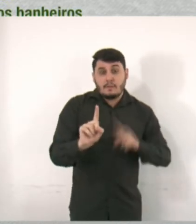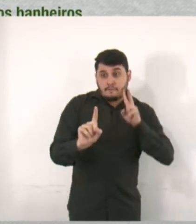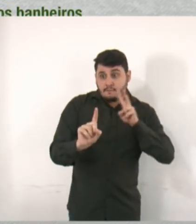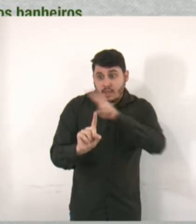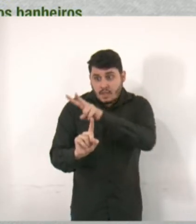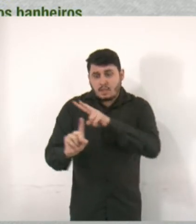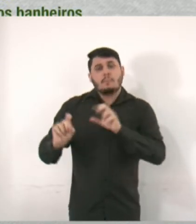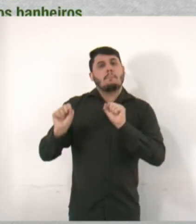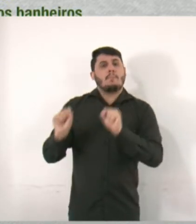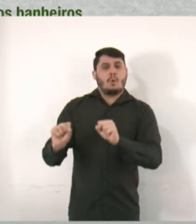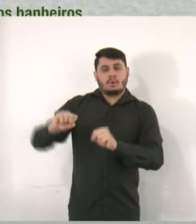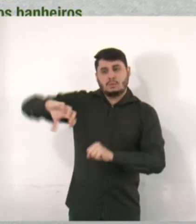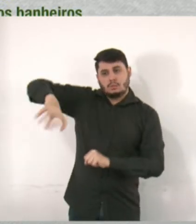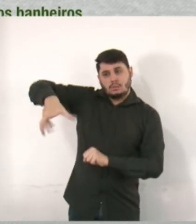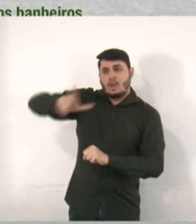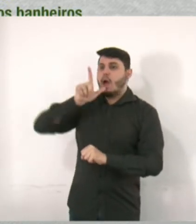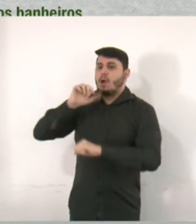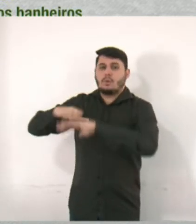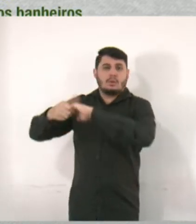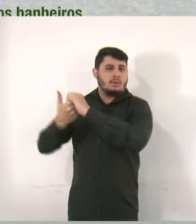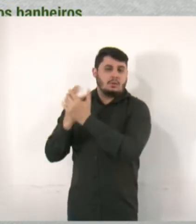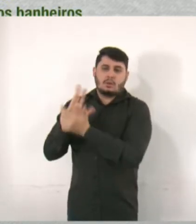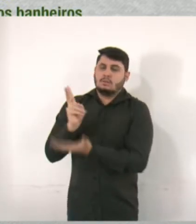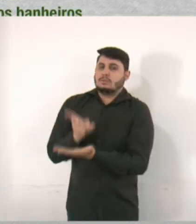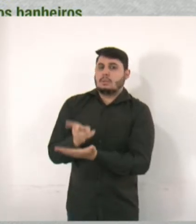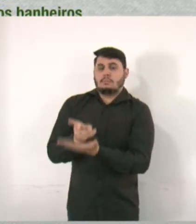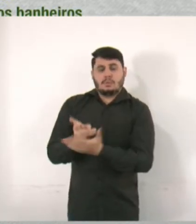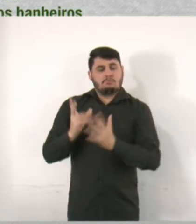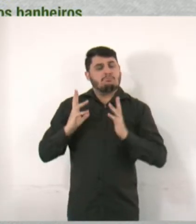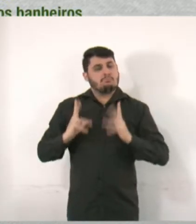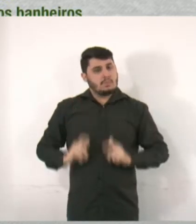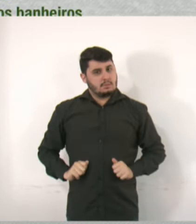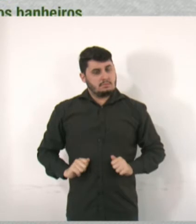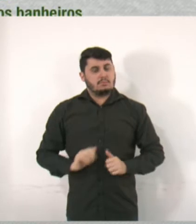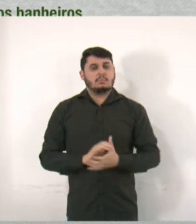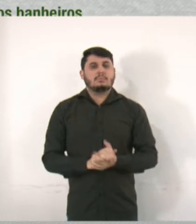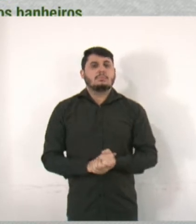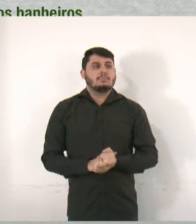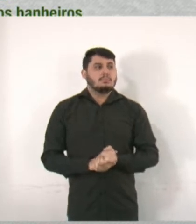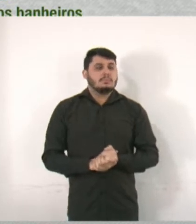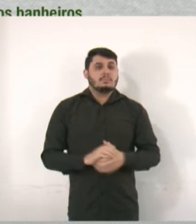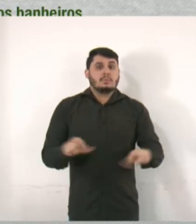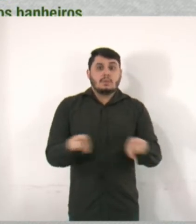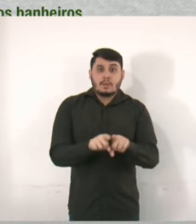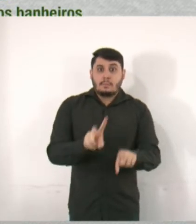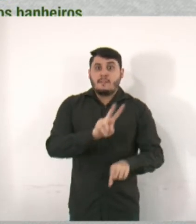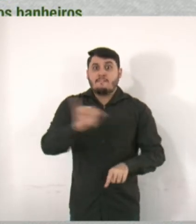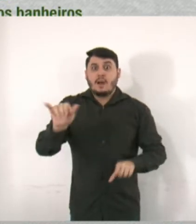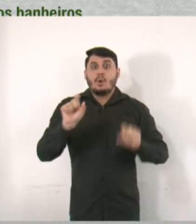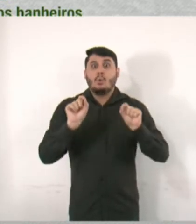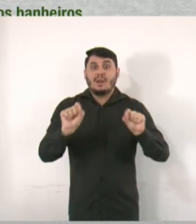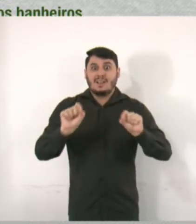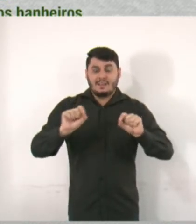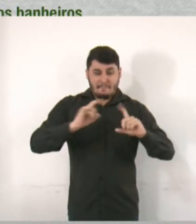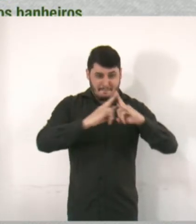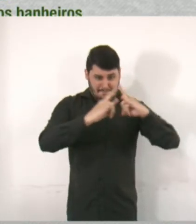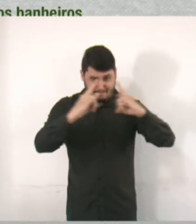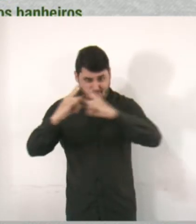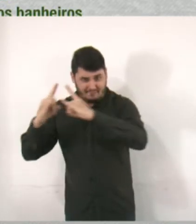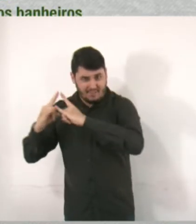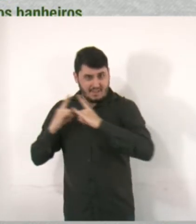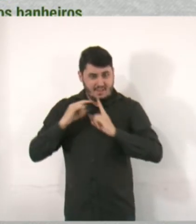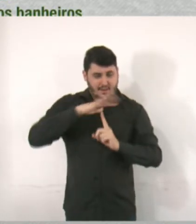diminuir a contaminação. Realização de ações de sanitização antes e depois das feiras. Isso tem total importância